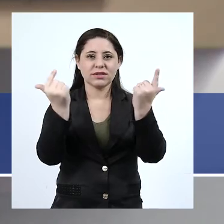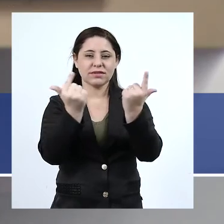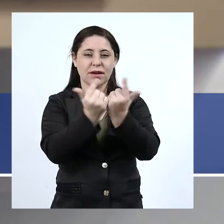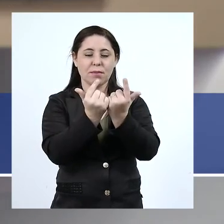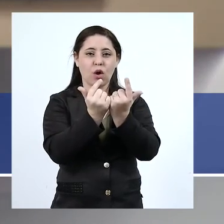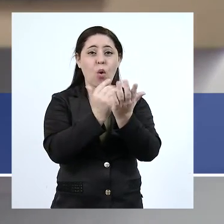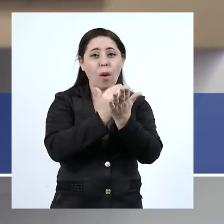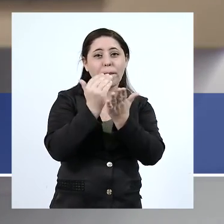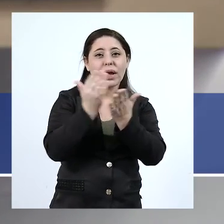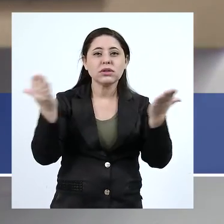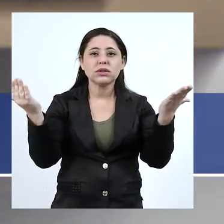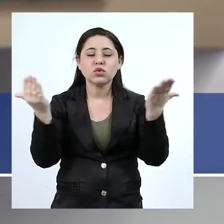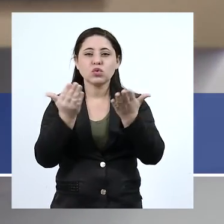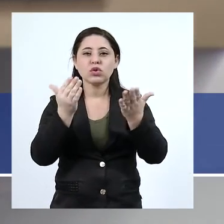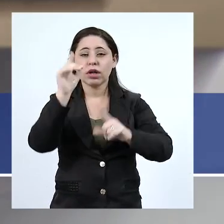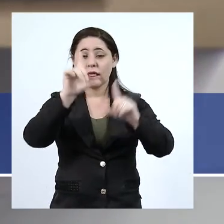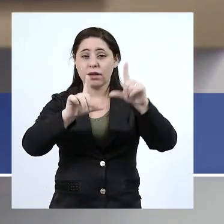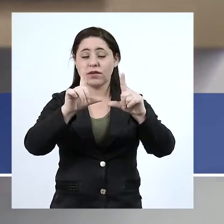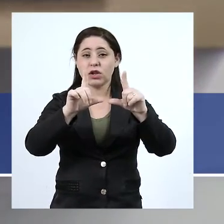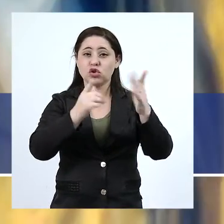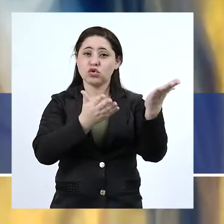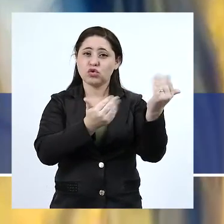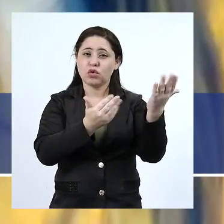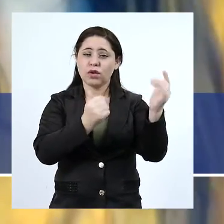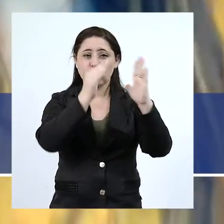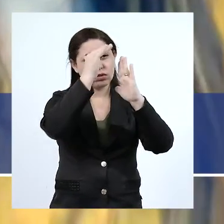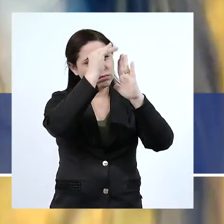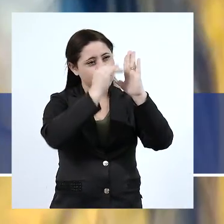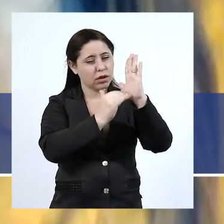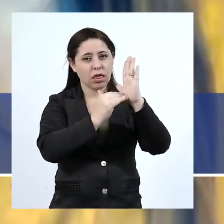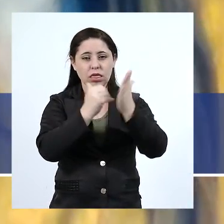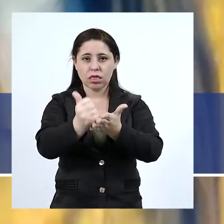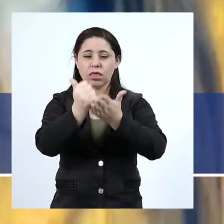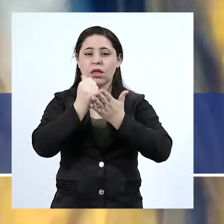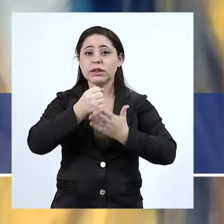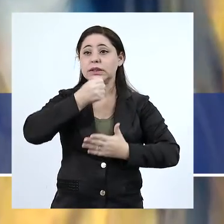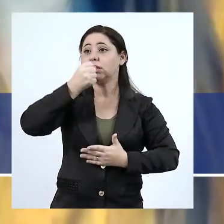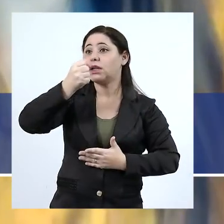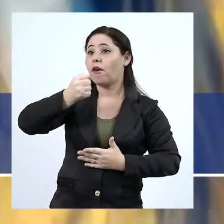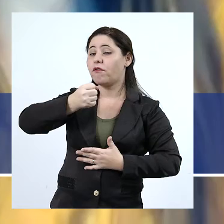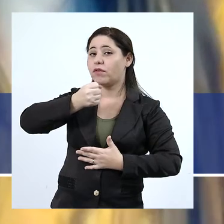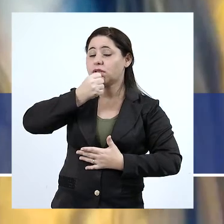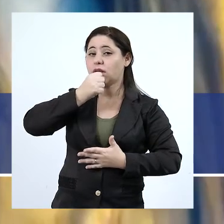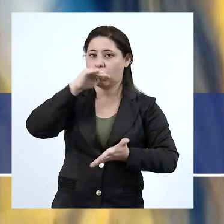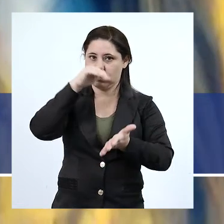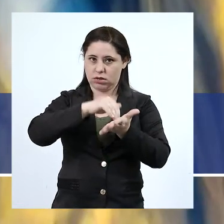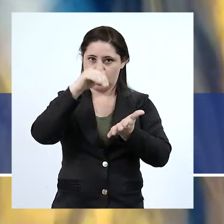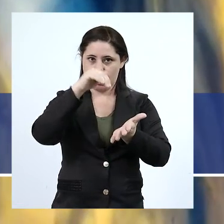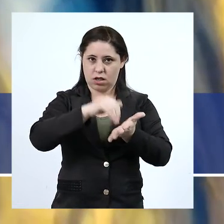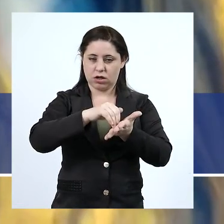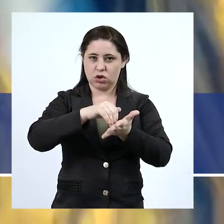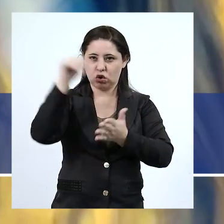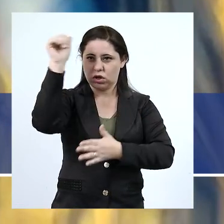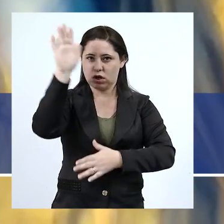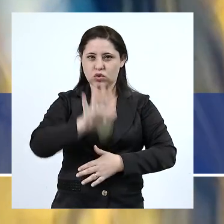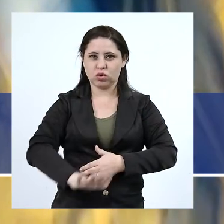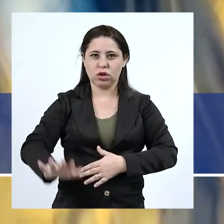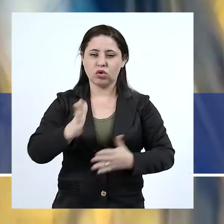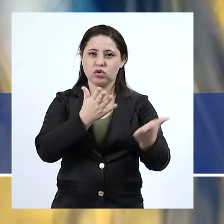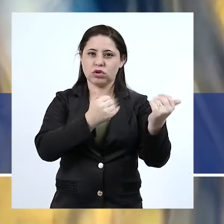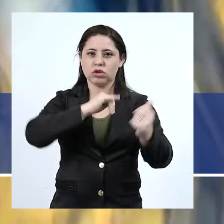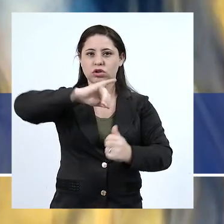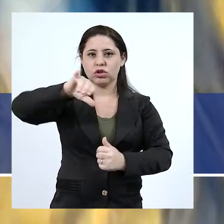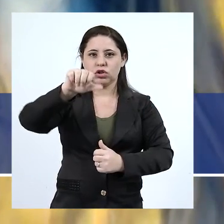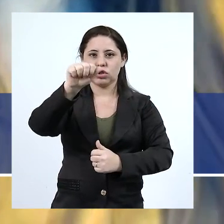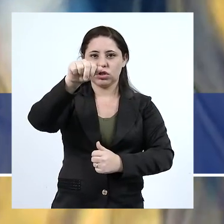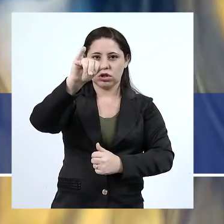entram na grade de programação da TV Assembleia. O Juventude em Pauta traz uma entrevista exclusiva com a secretária nacional